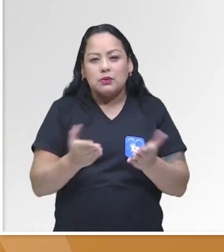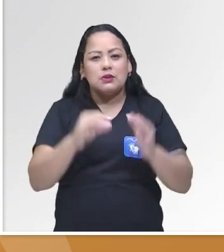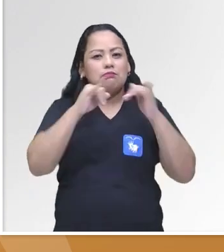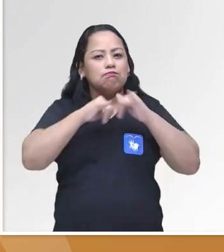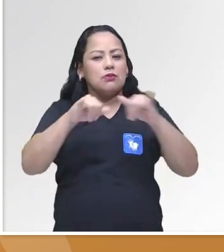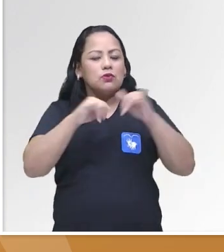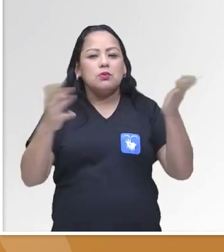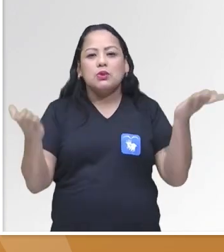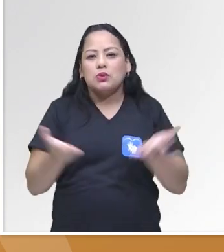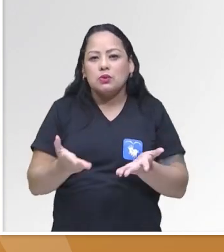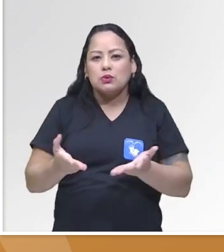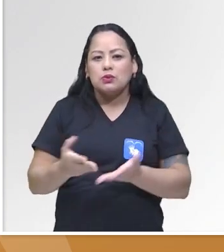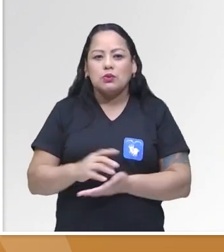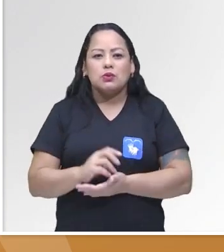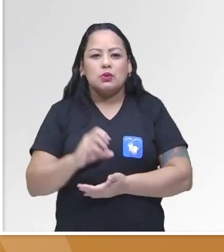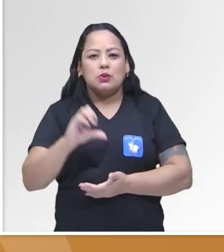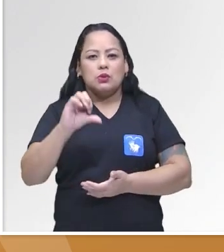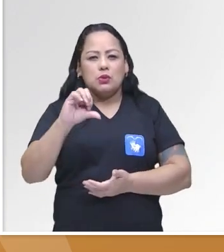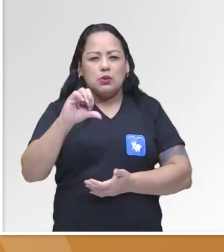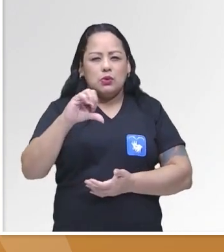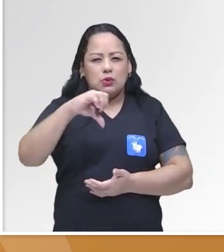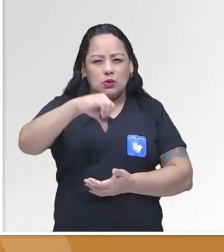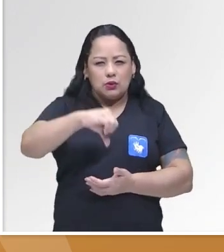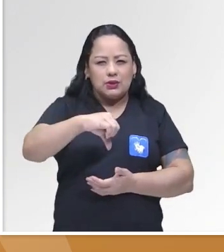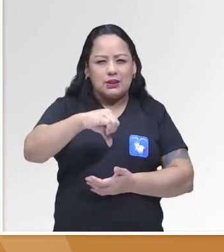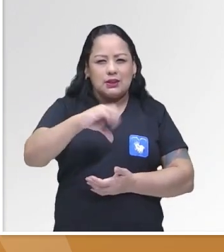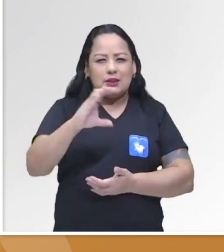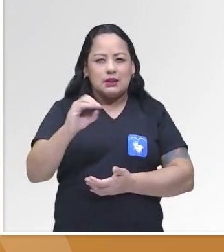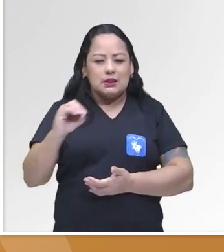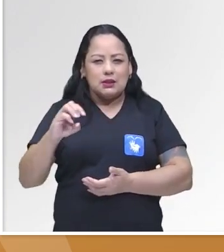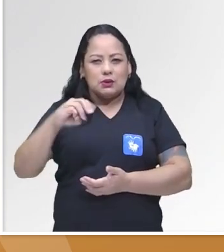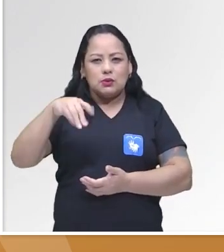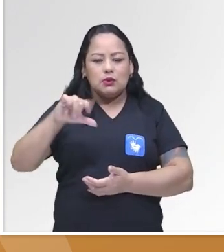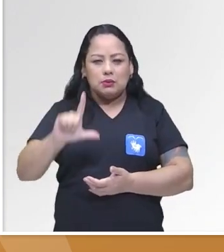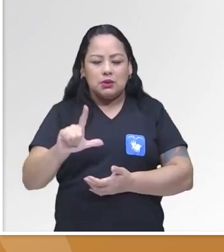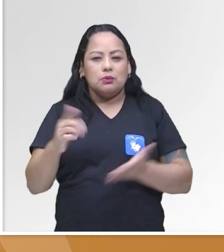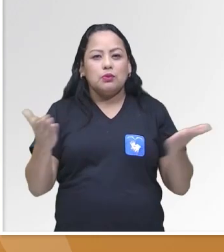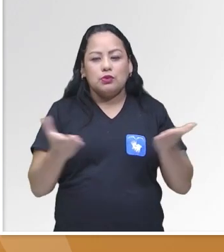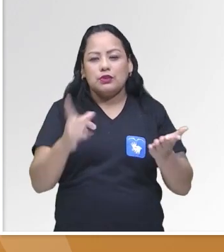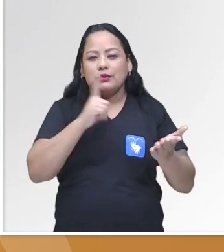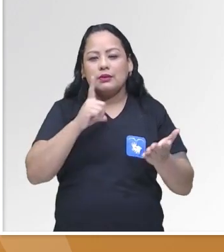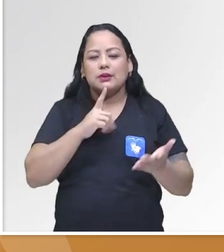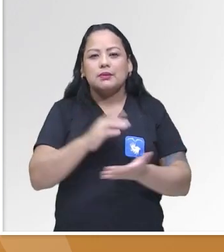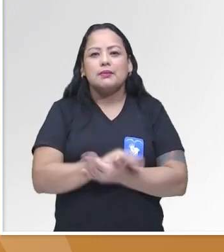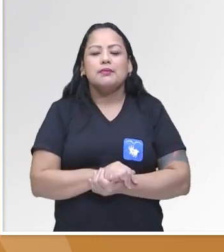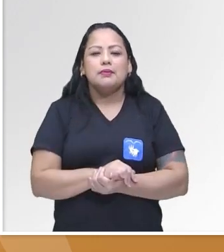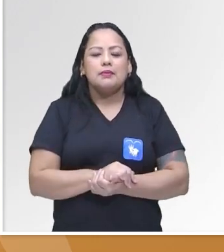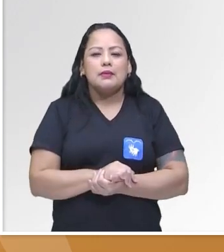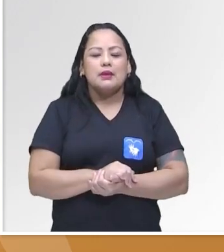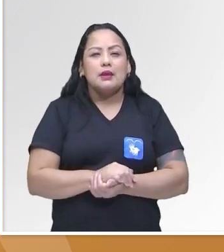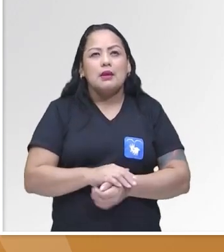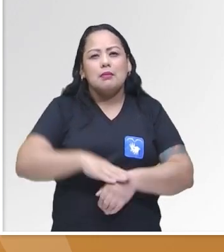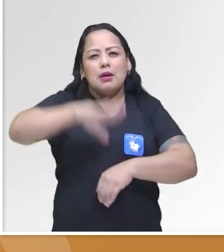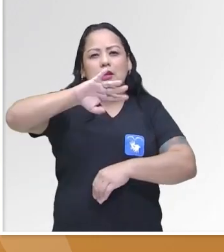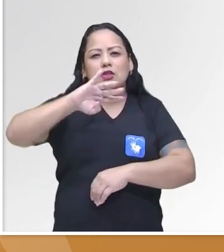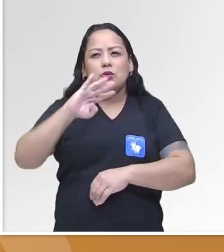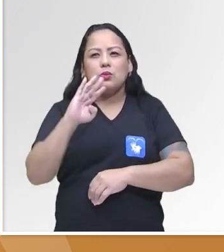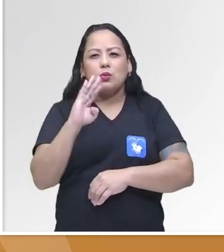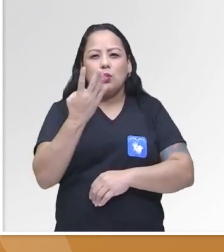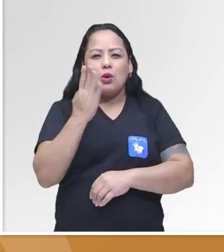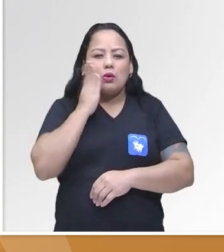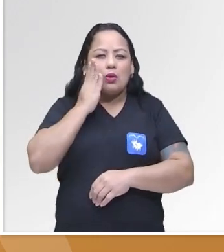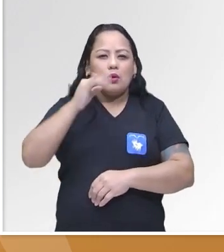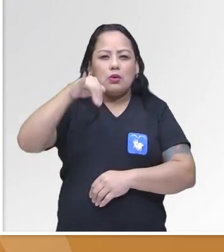aí de 900 mil, não é verdade? Então, como vocês podem ver, mais de 4 milhões de indígenas